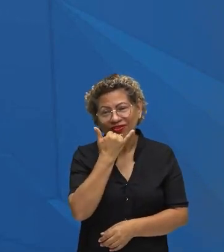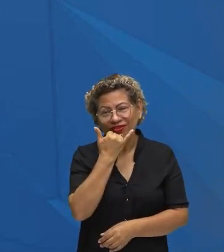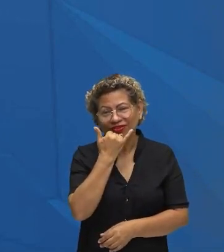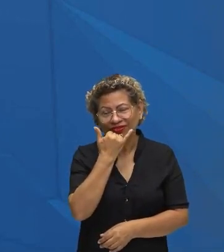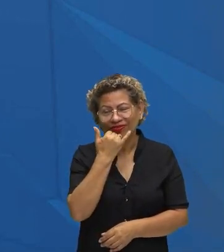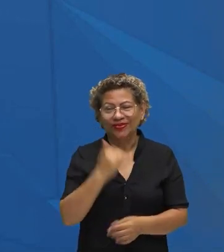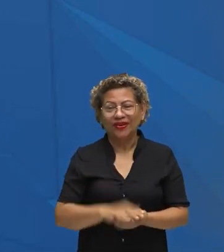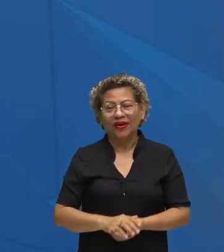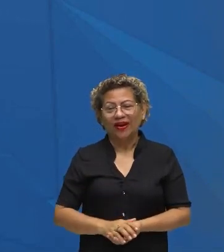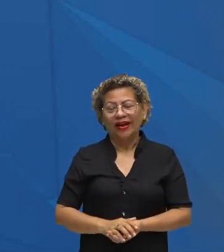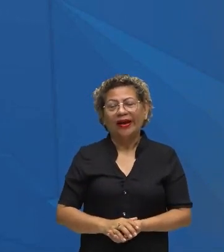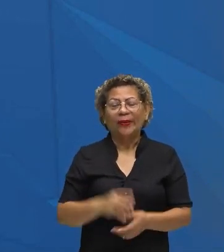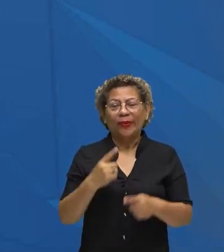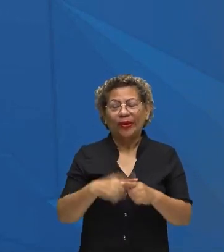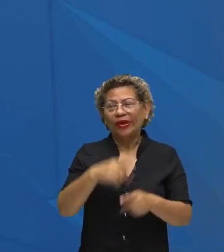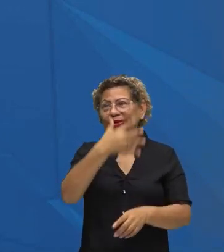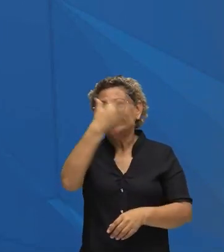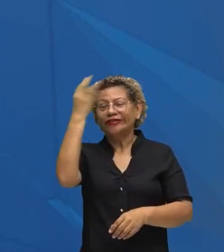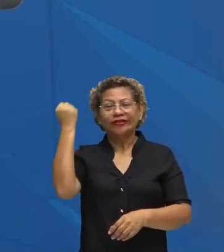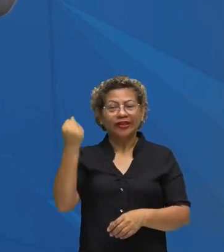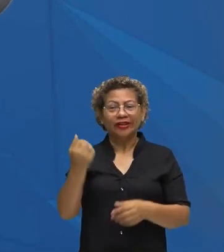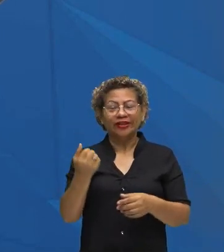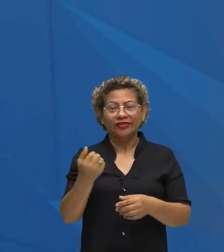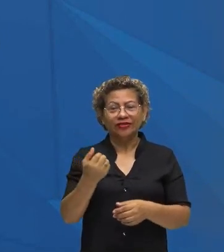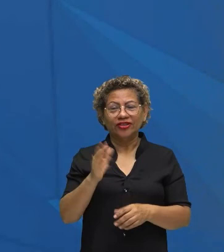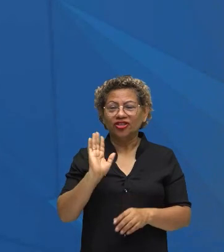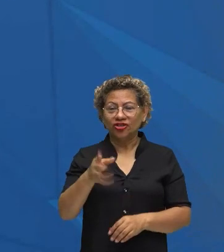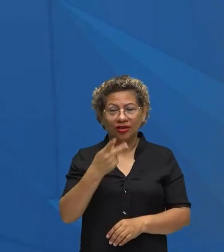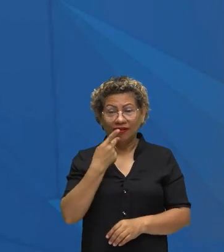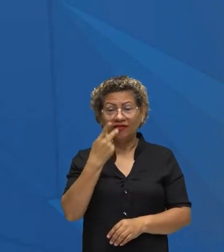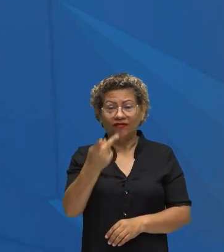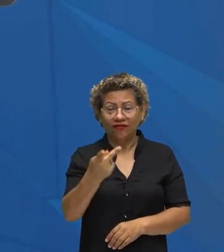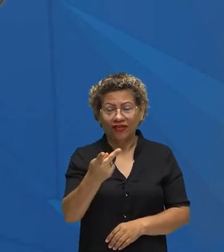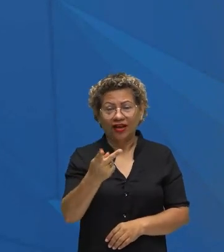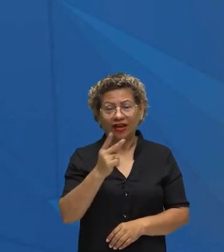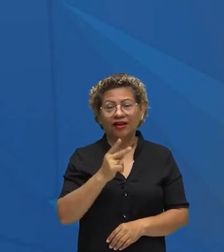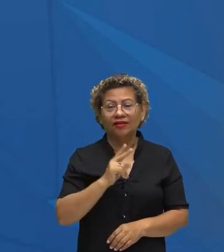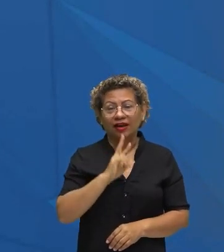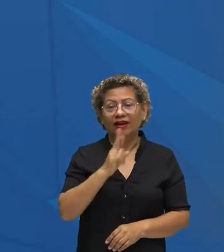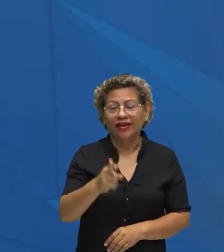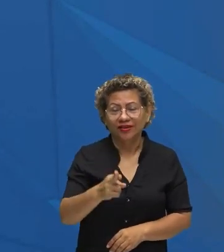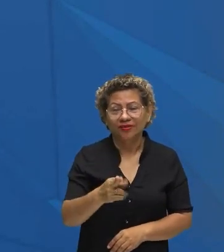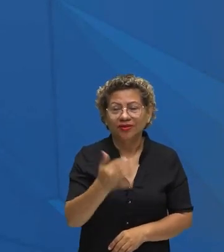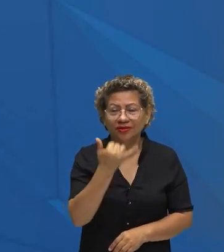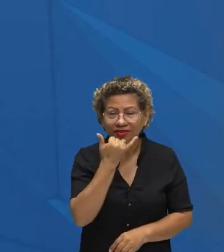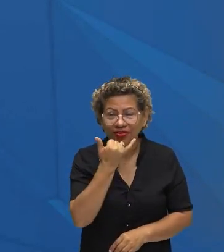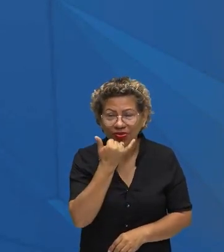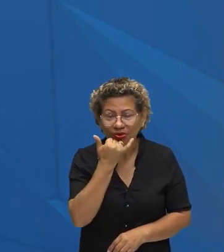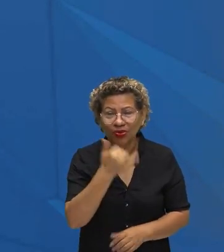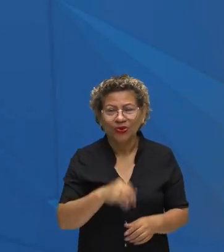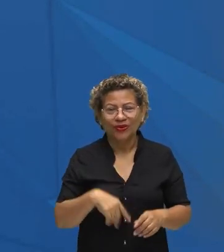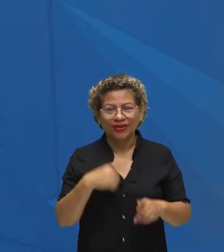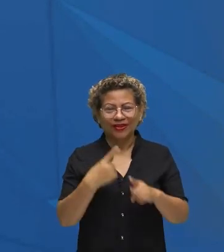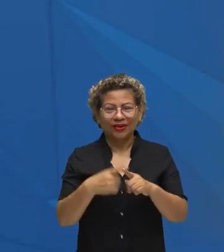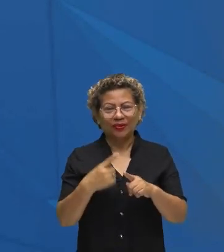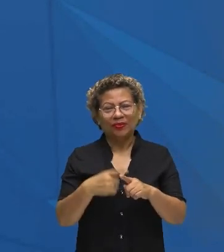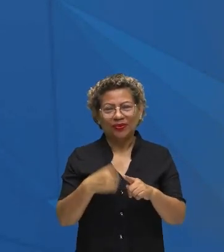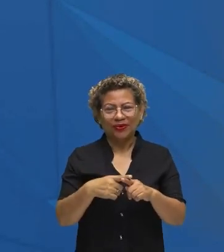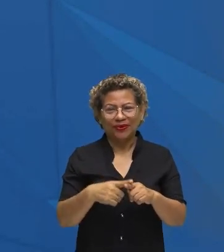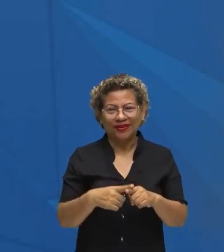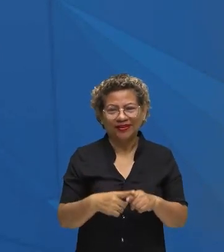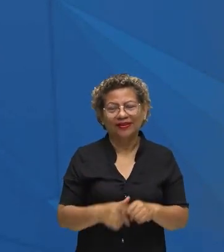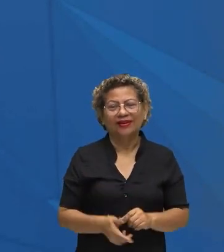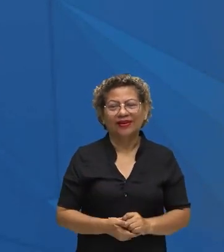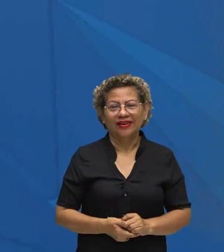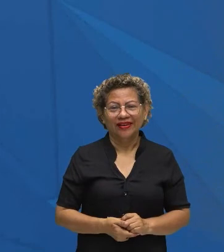eu vou acabar esquecendo. Mas vamos lá, diretor, enquanto está computando ali as respostas, realmente o nosso gabarito, perdão, gente, quem estava